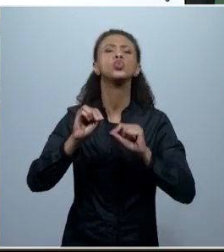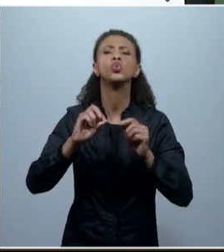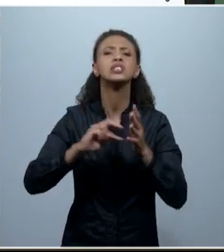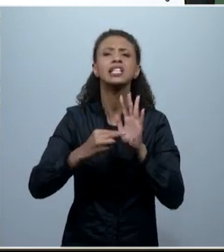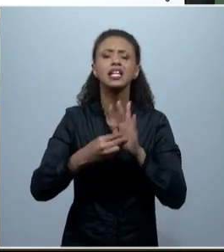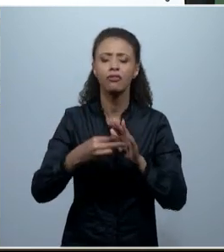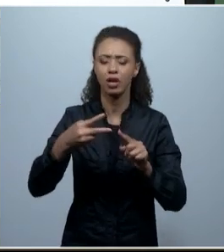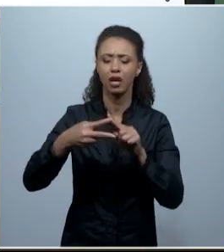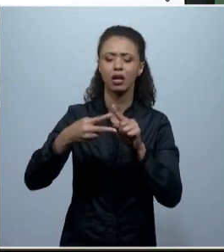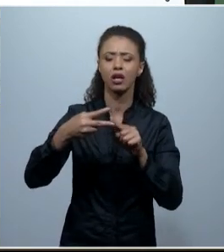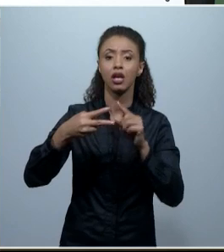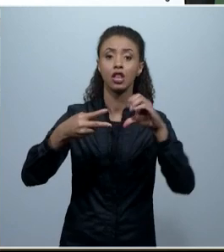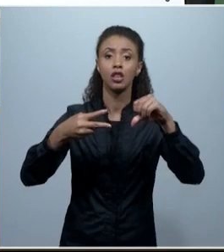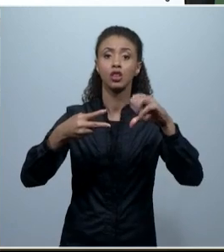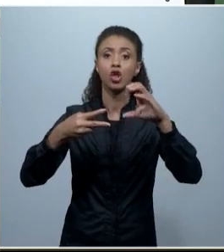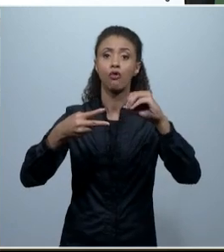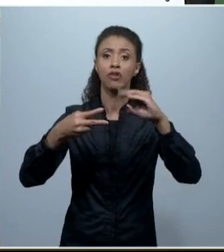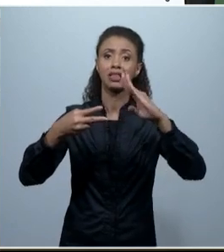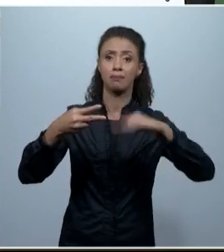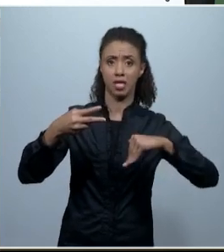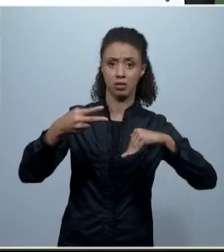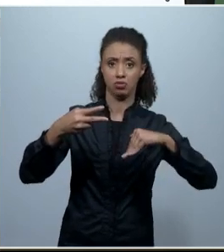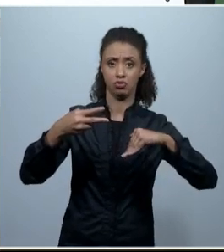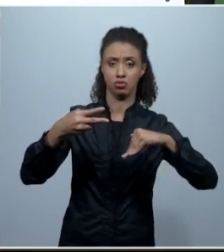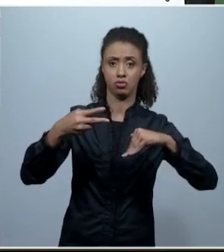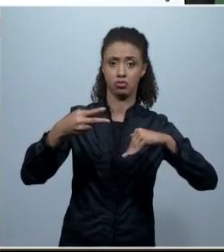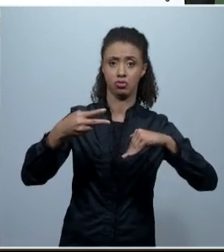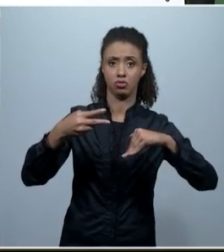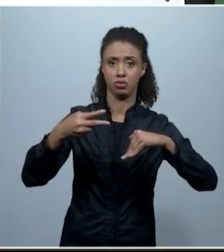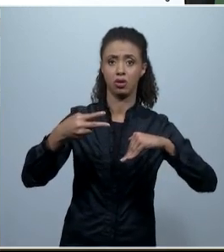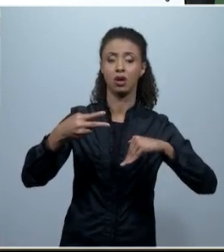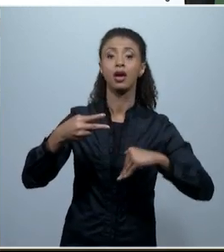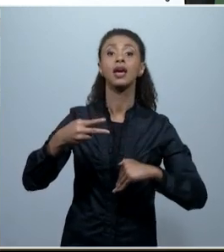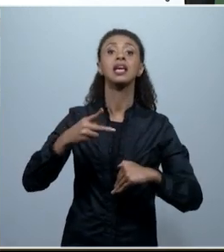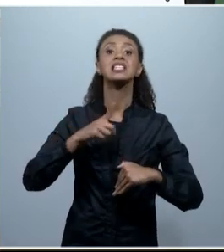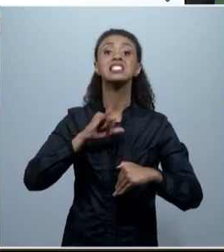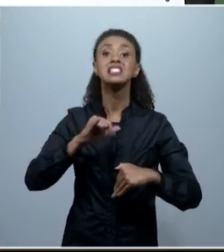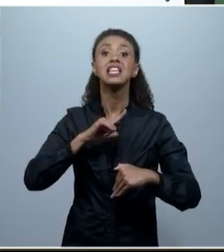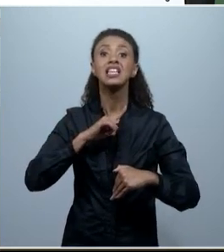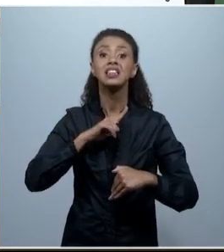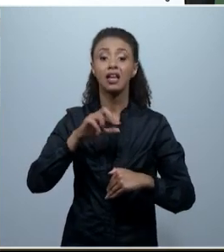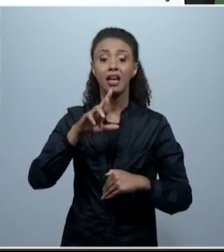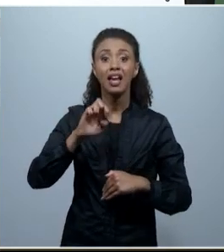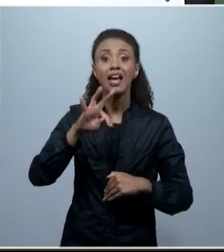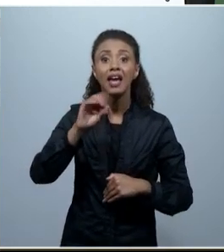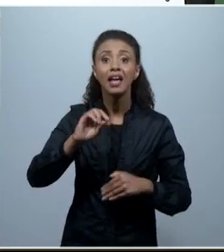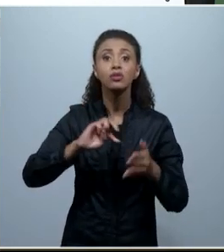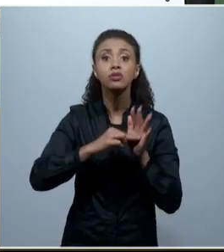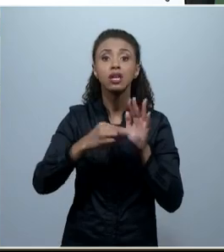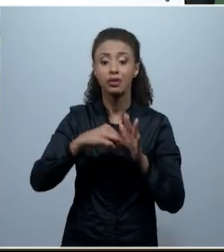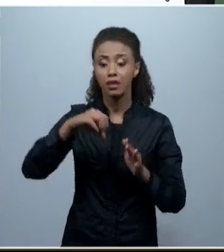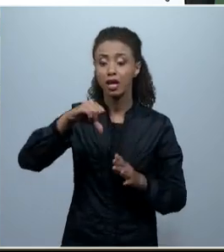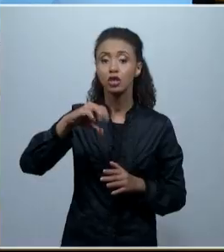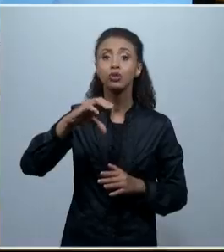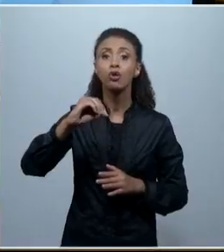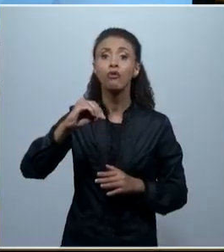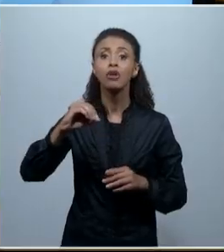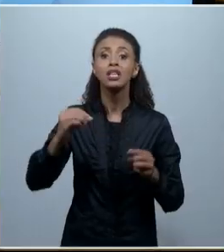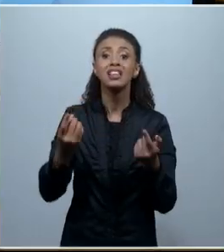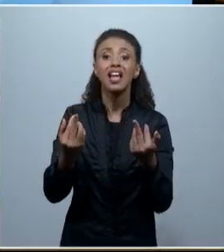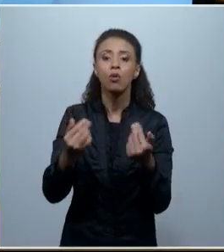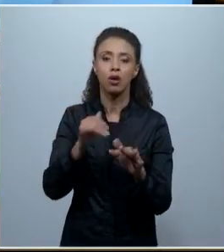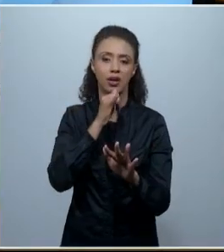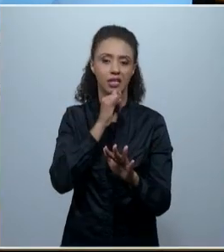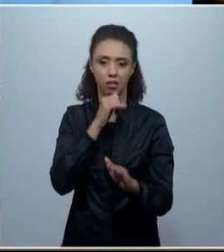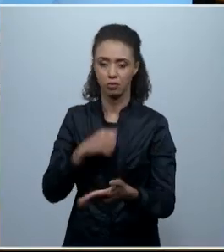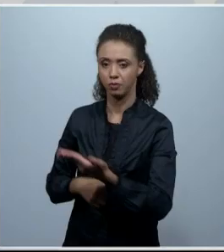obtuso quando é maior do que 90 graus e reto quando é exatamente igual a 90 graus então um triângulo a contando como este triângulo